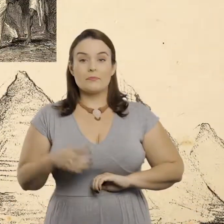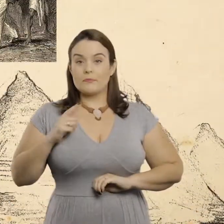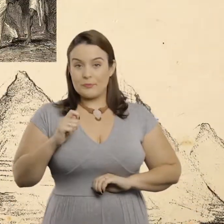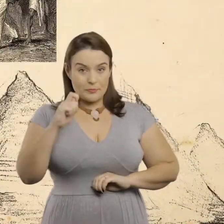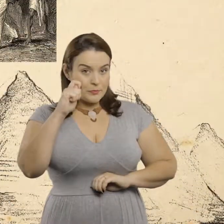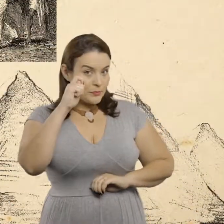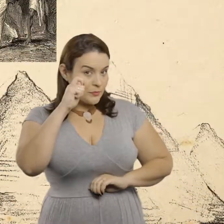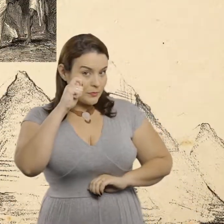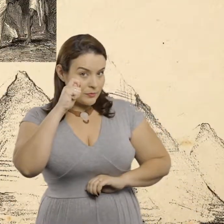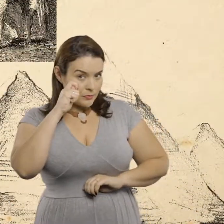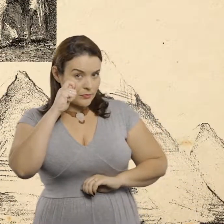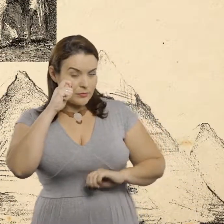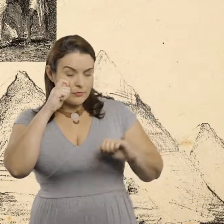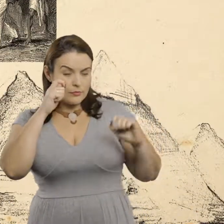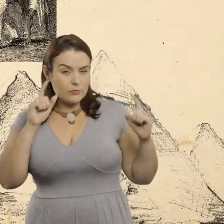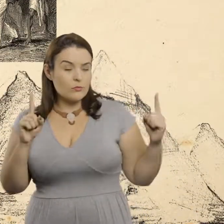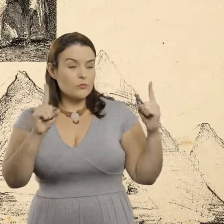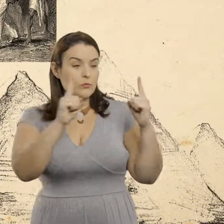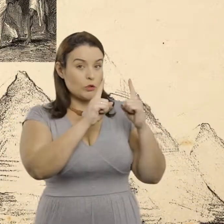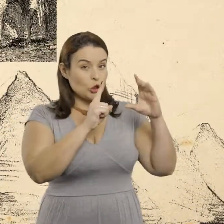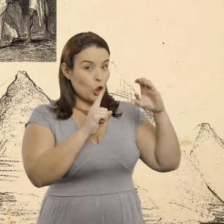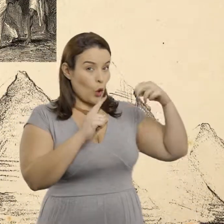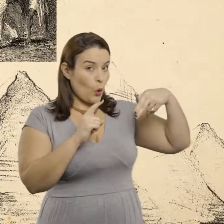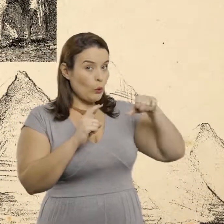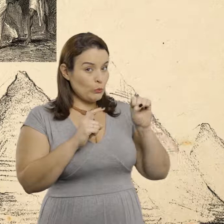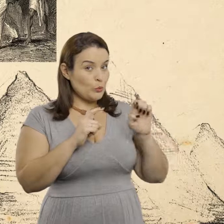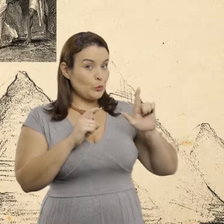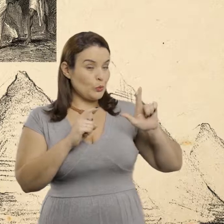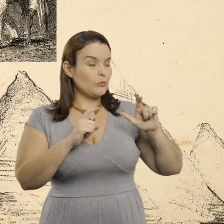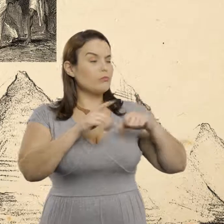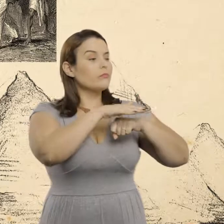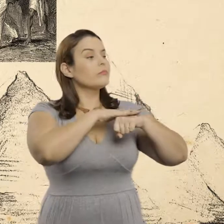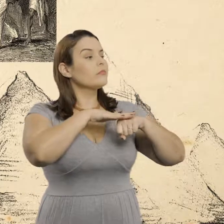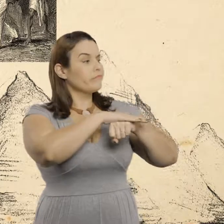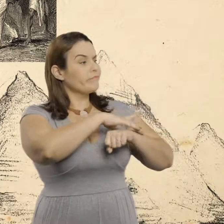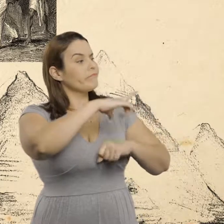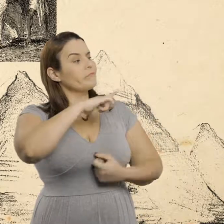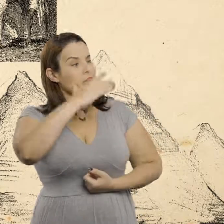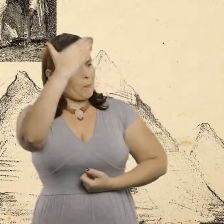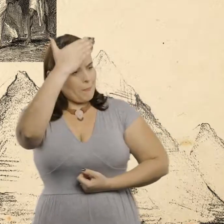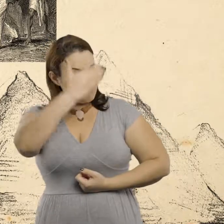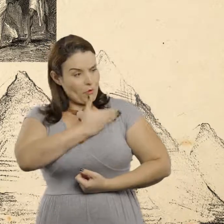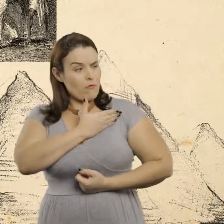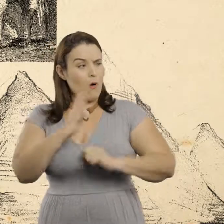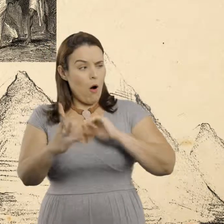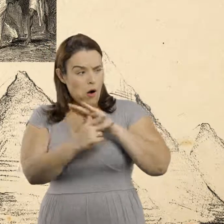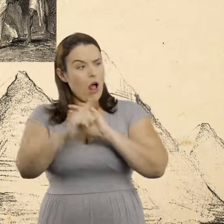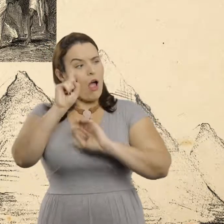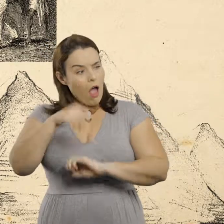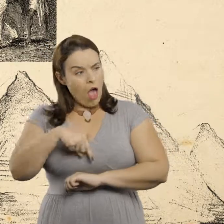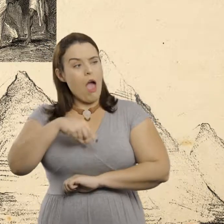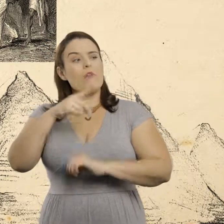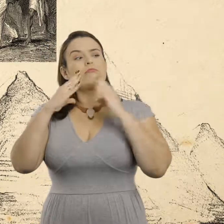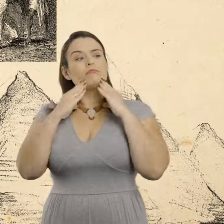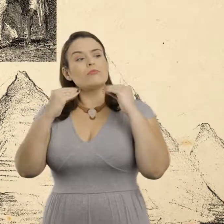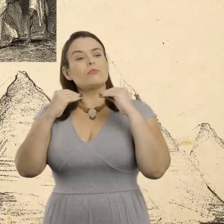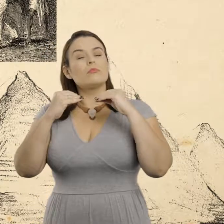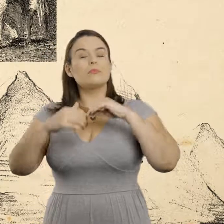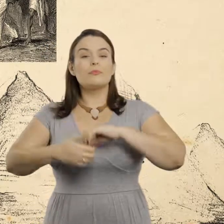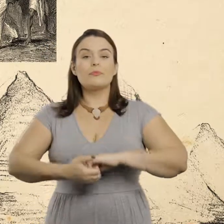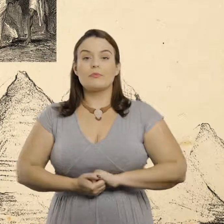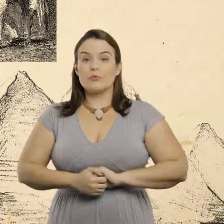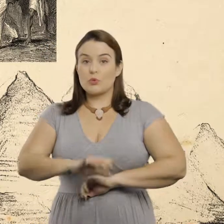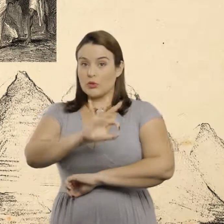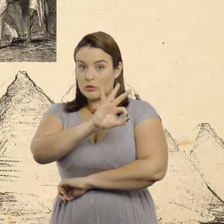O detetive Fix foi conversar com o cônsul. Ele disse que tinha provas de que o ladrão era Phileas Fogg.